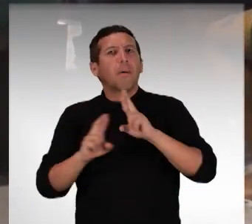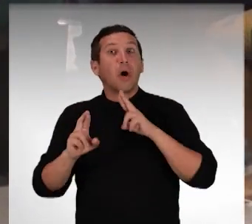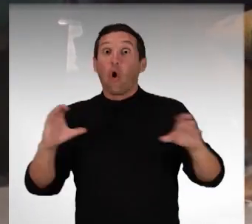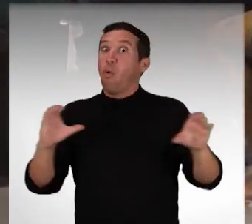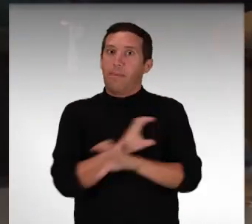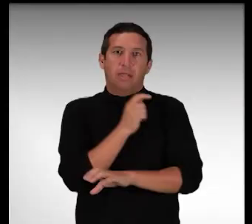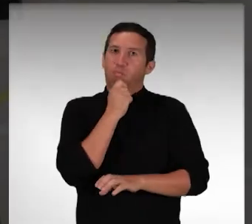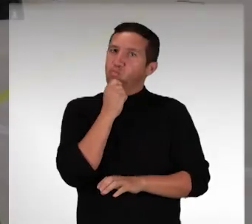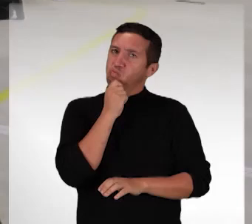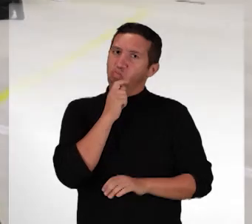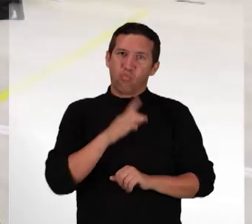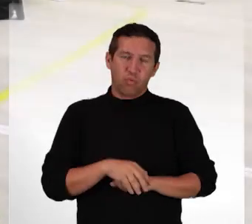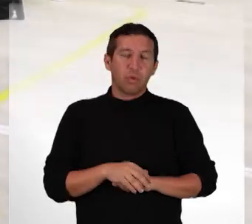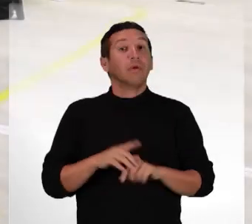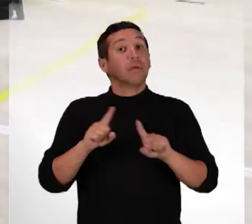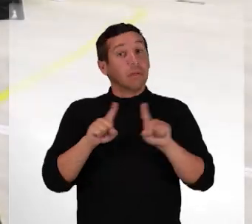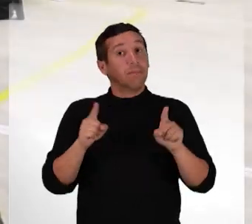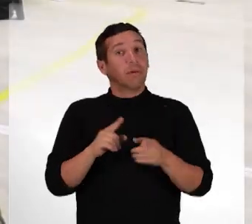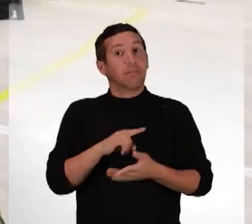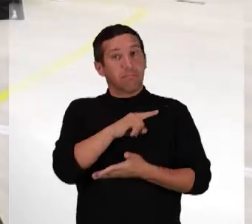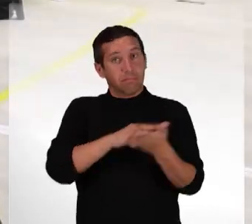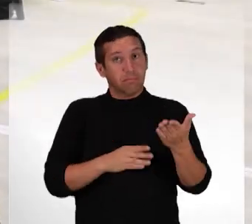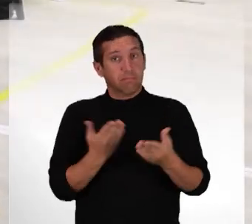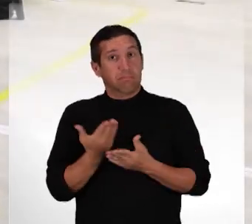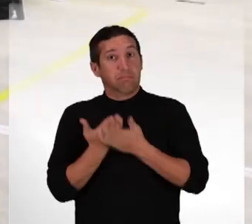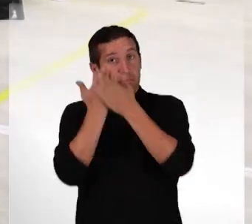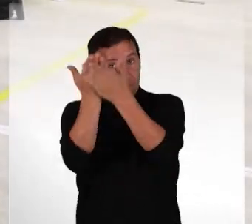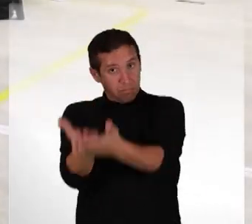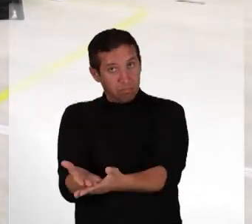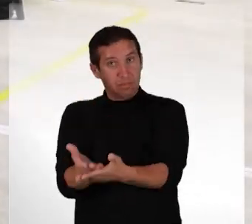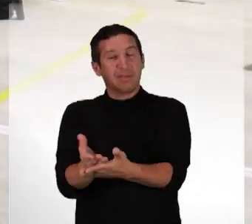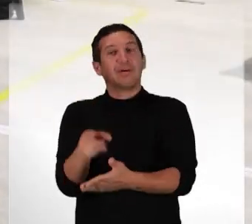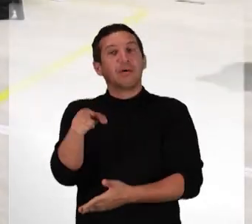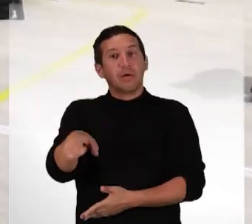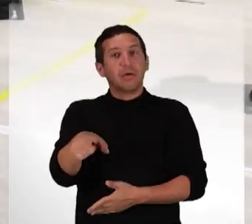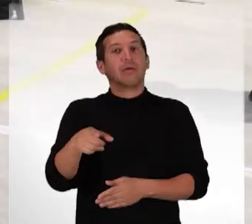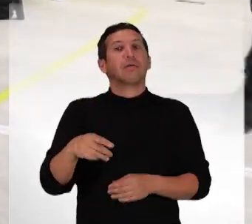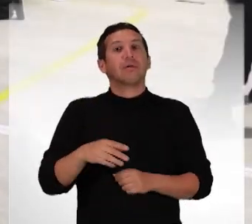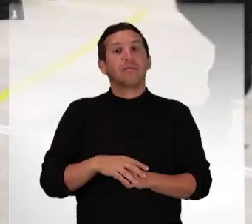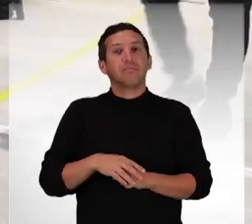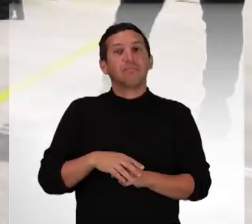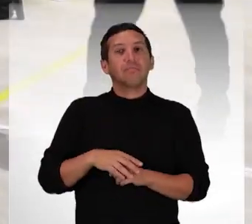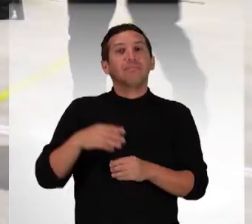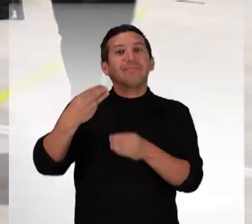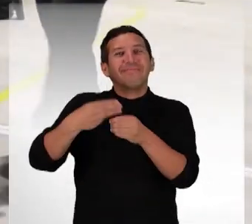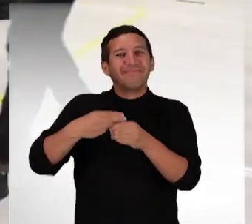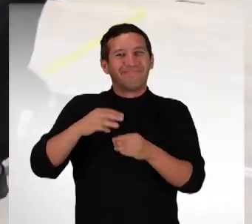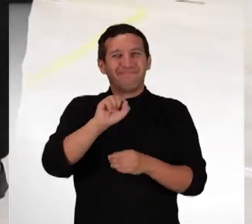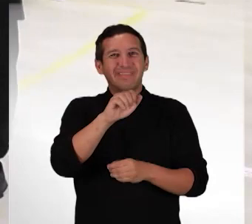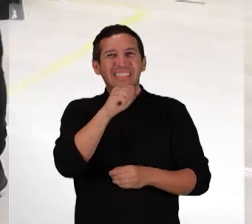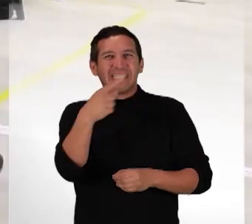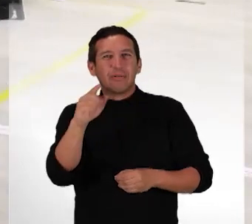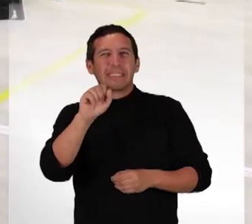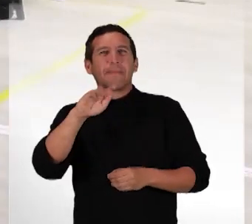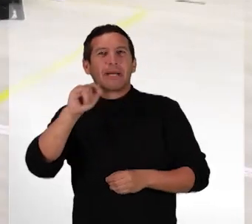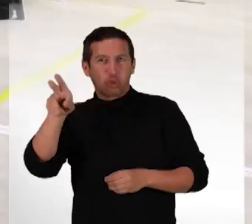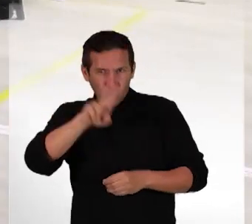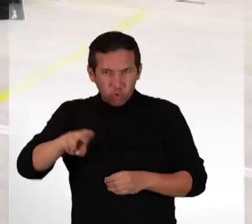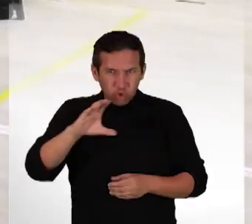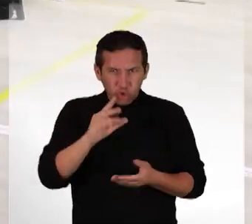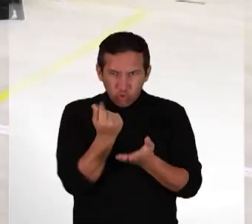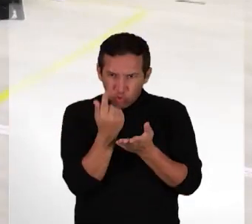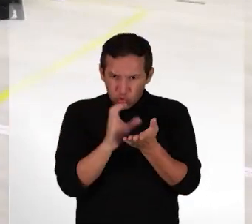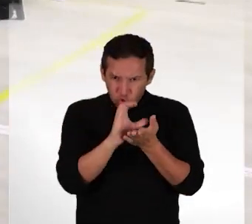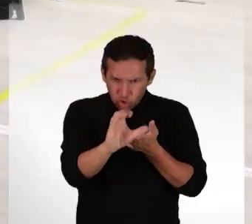parciais e oficiamos também o município de São Sebastião para que ele comprove o bom emprego desses